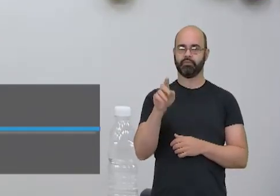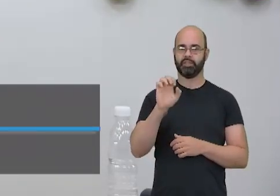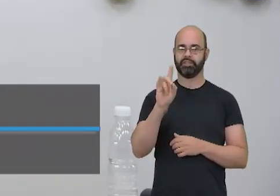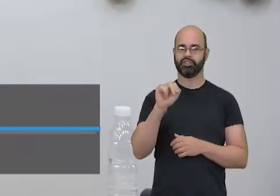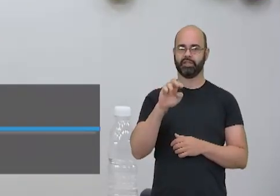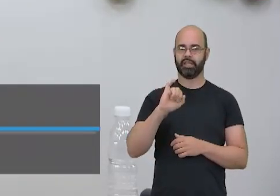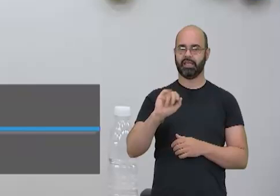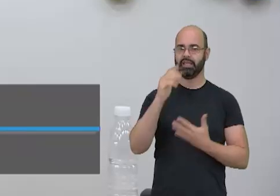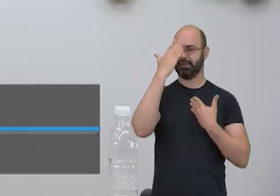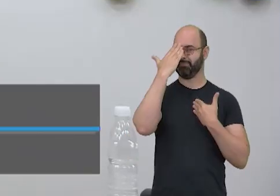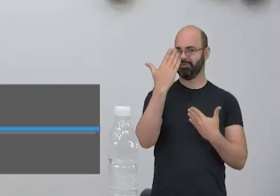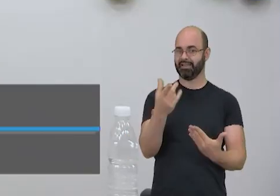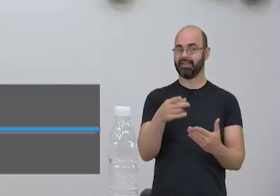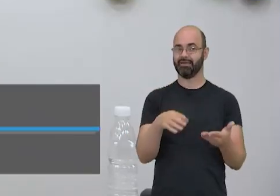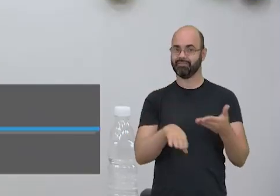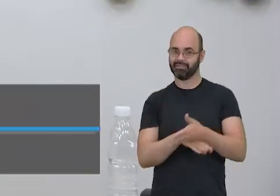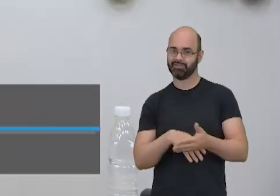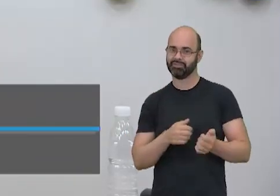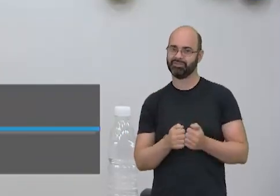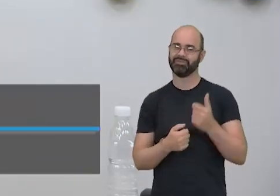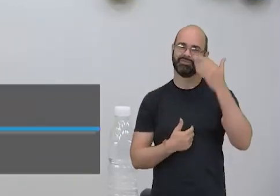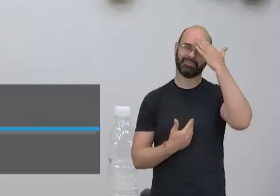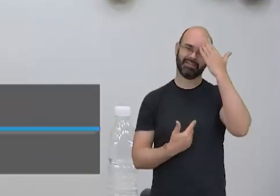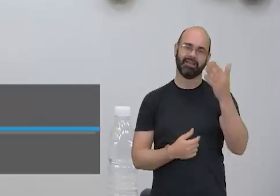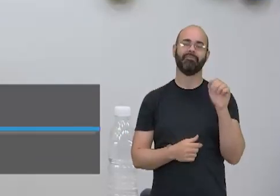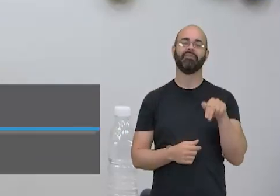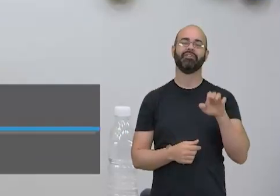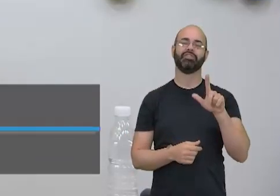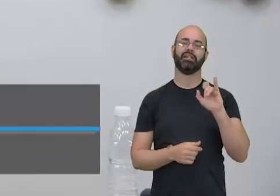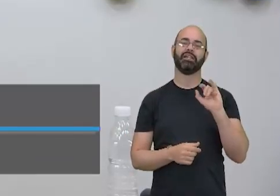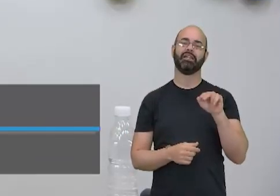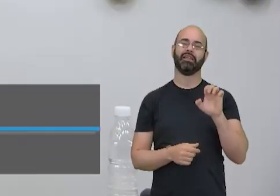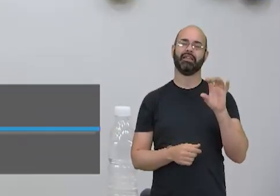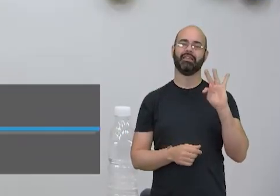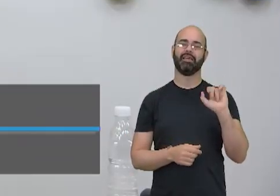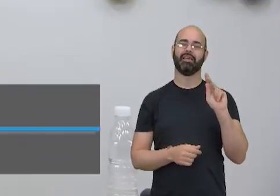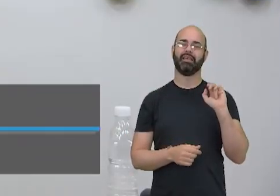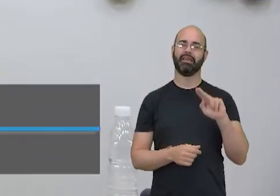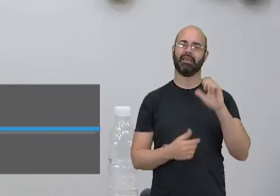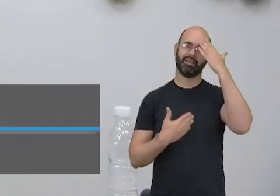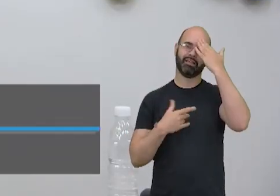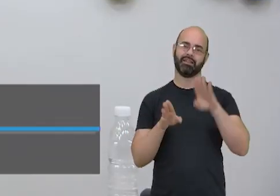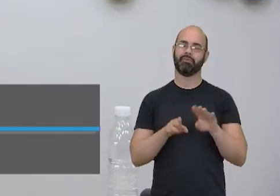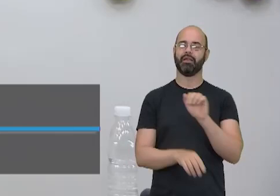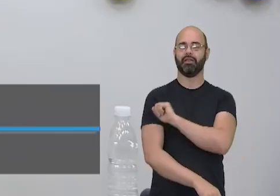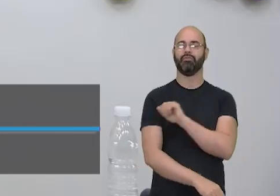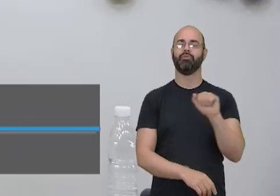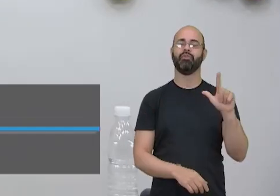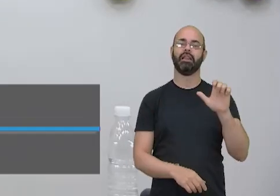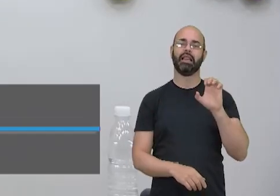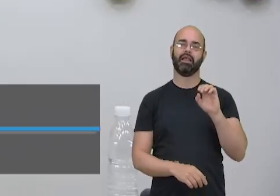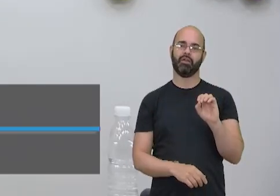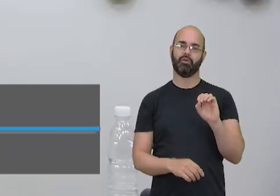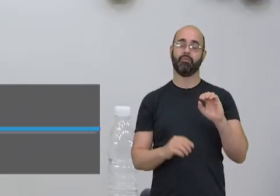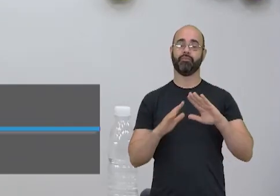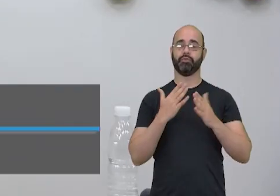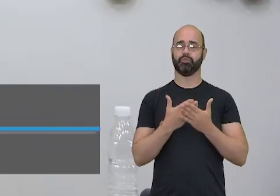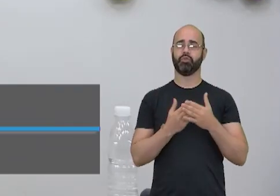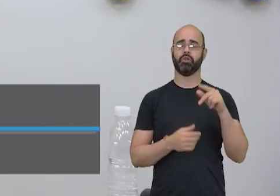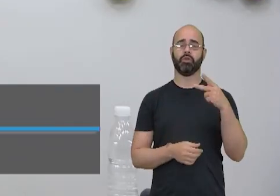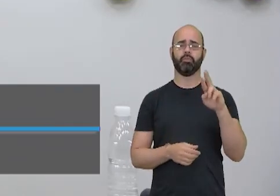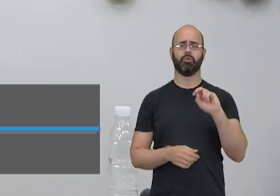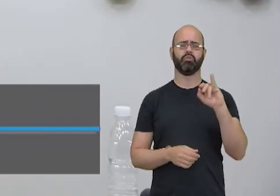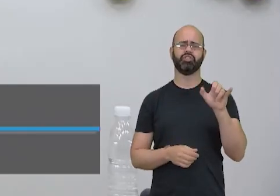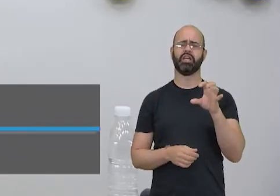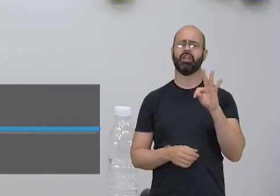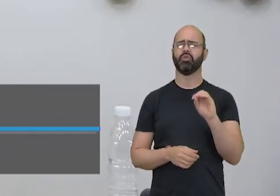por estar aqui conosco, tá bom? A Angelina e a Tainá também. O aluno Léo, da Escola Projeto,